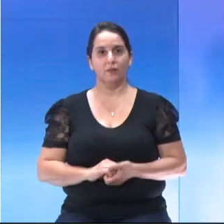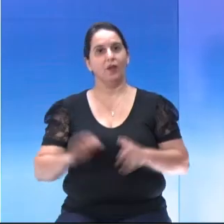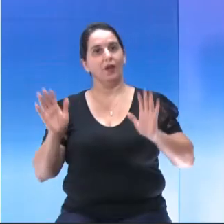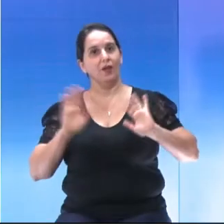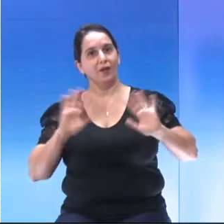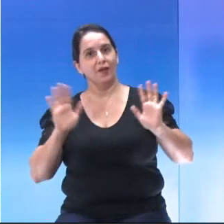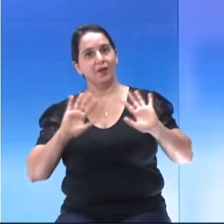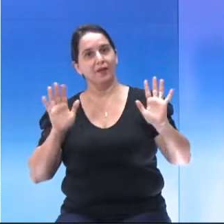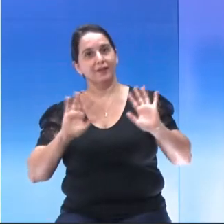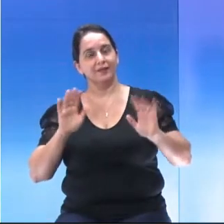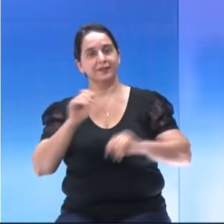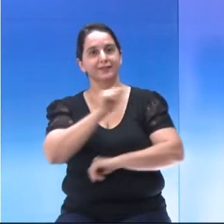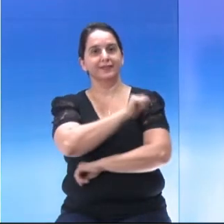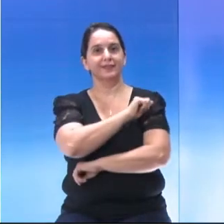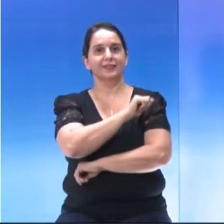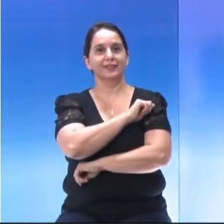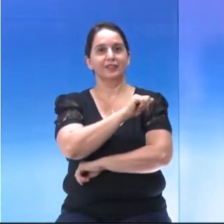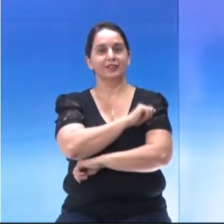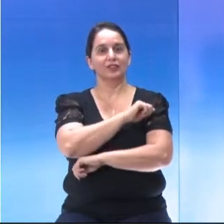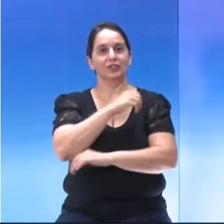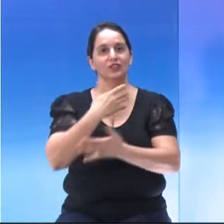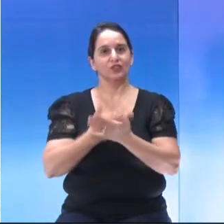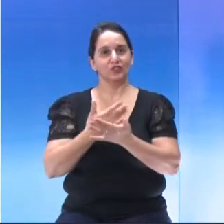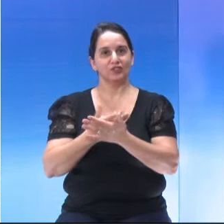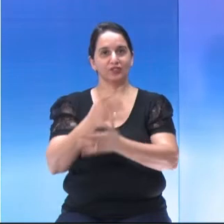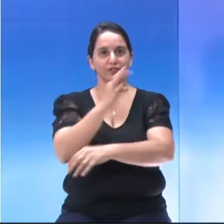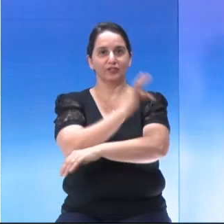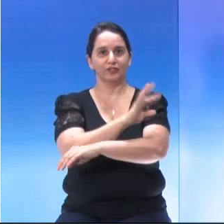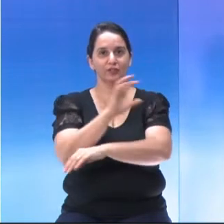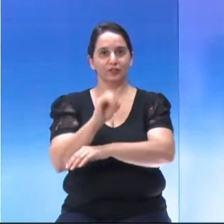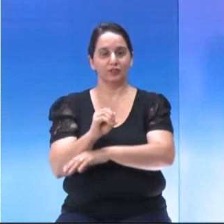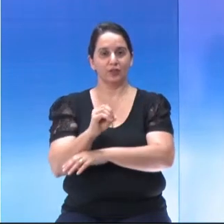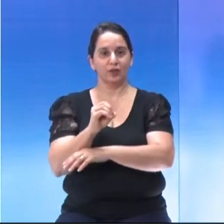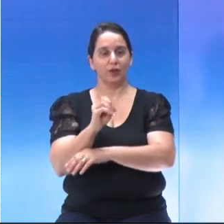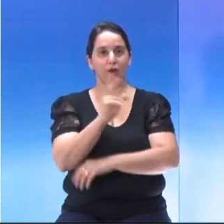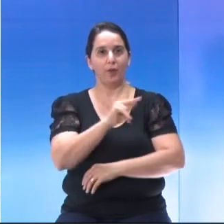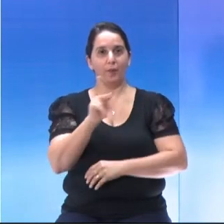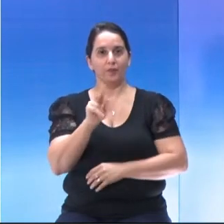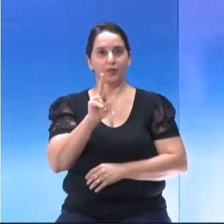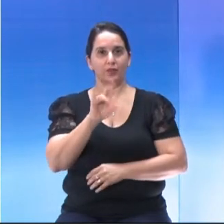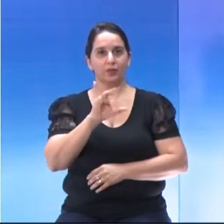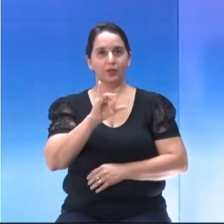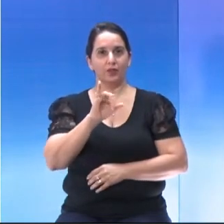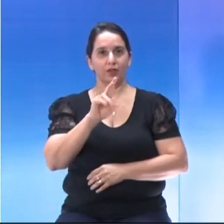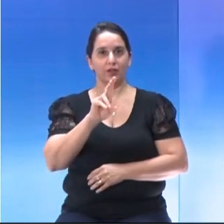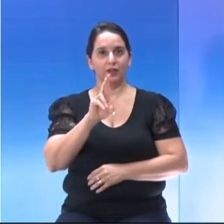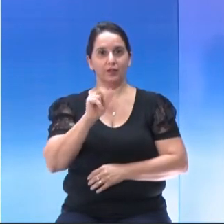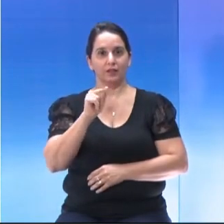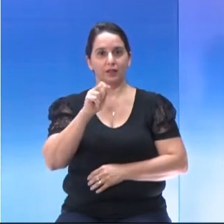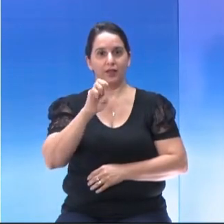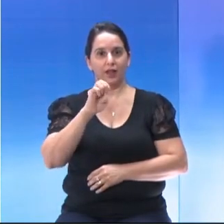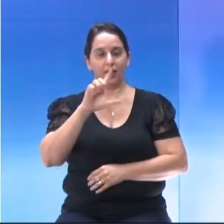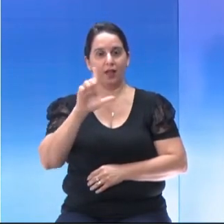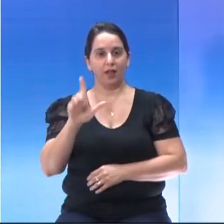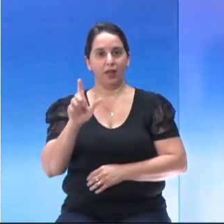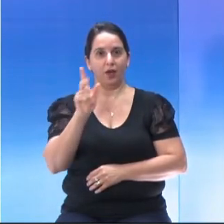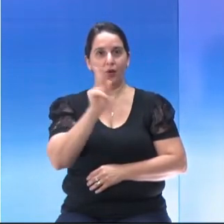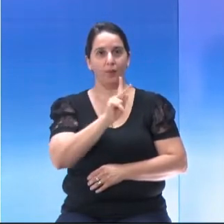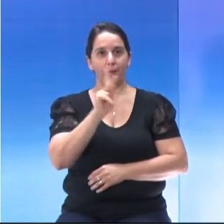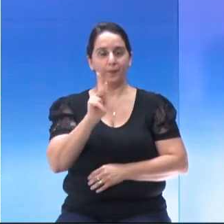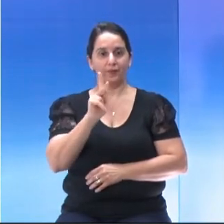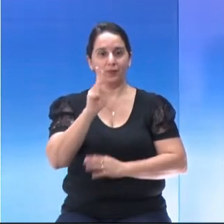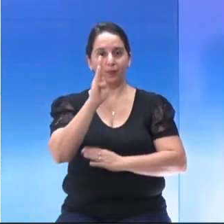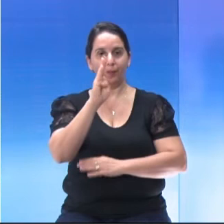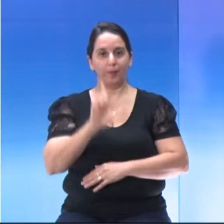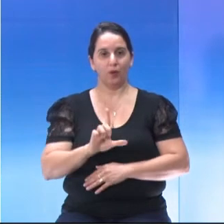Fala galera estudantil do estado do Tocantins, eu sou o professor Israel de Freitas, professor de Biologia, faço parte do